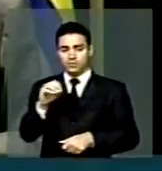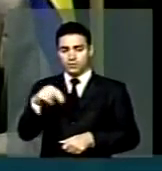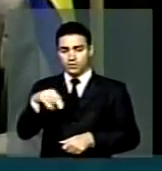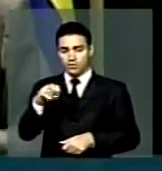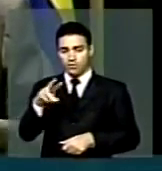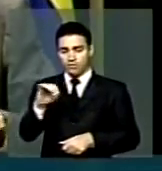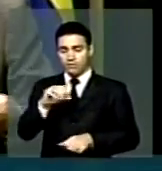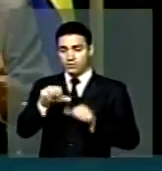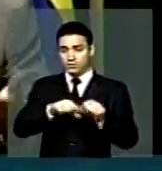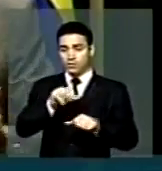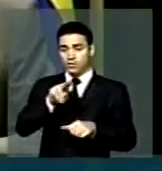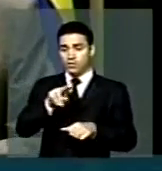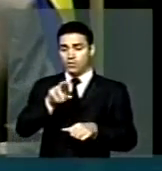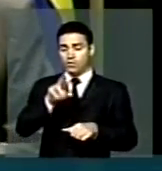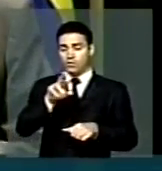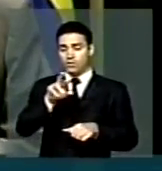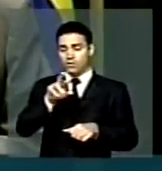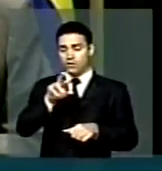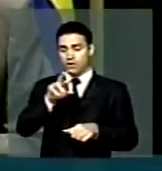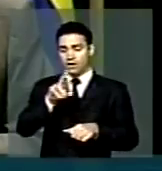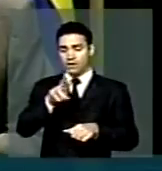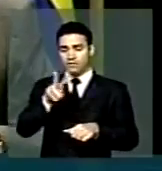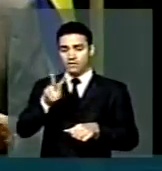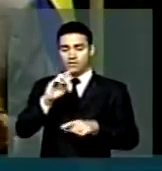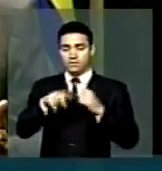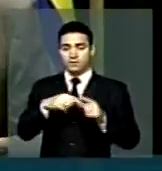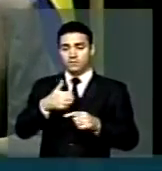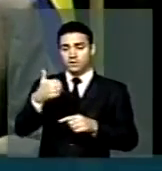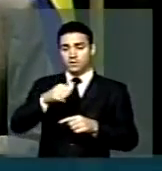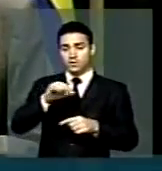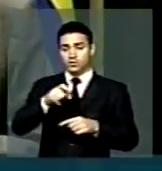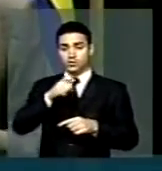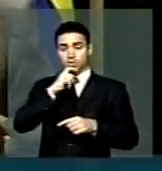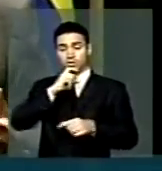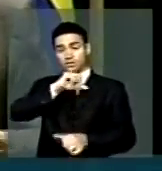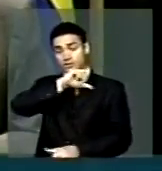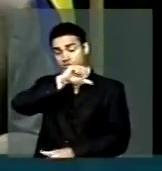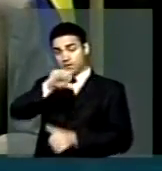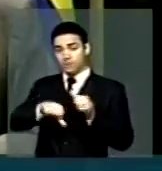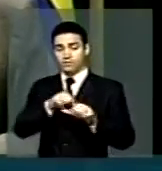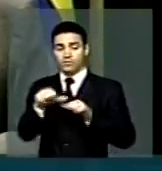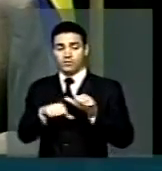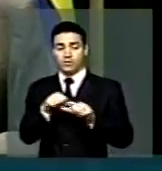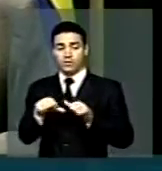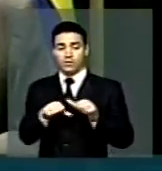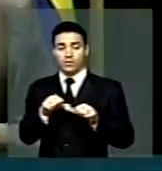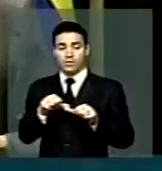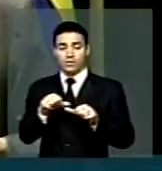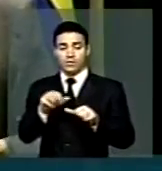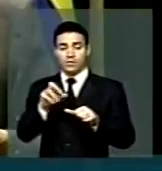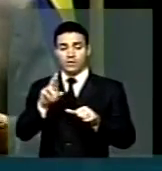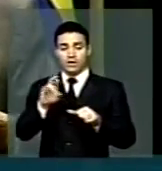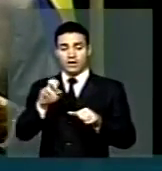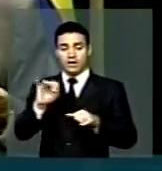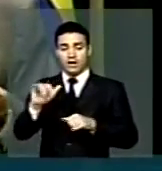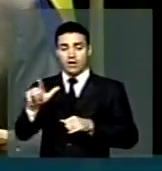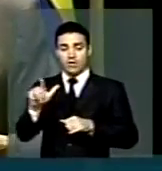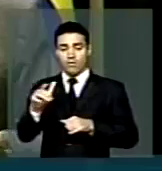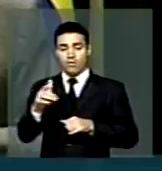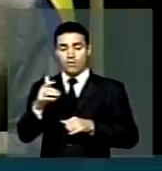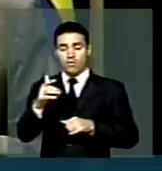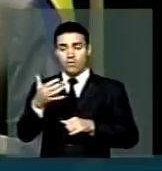a URV, que no dia 1º de julho se transformara e se transformaria em real, uma